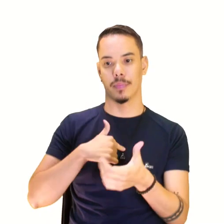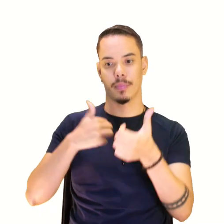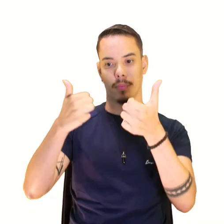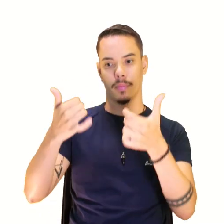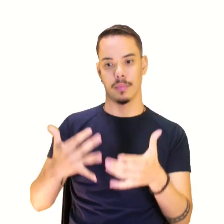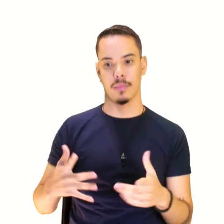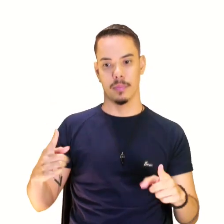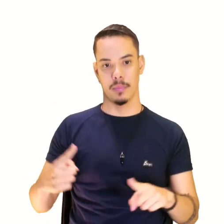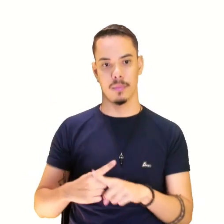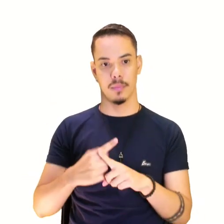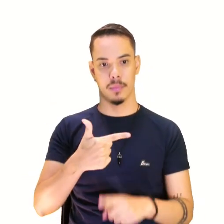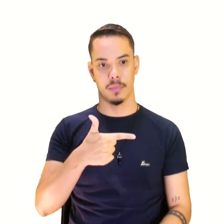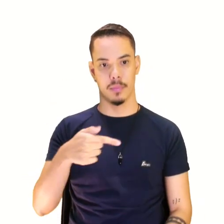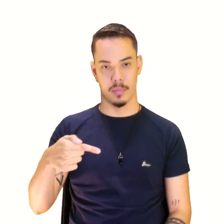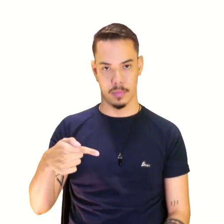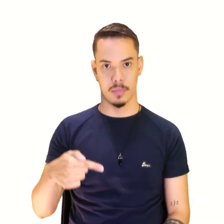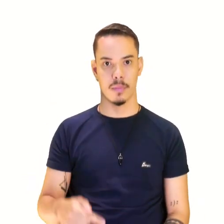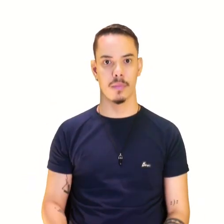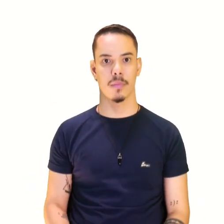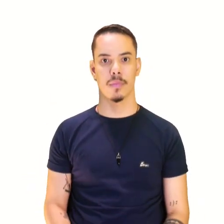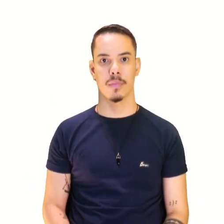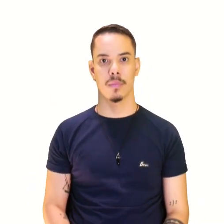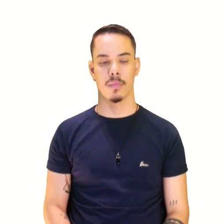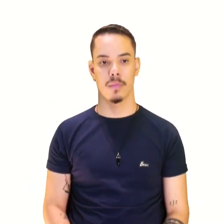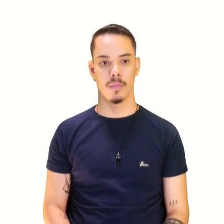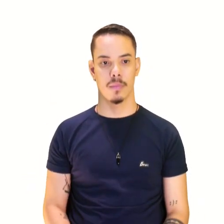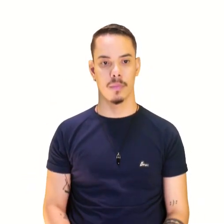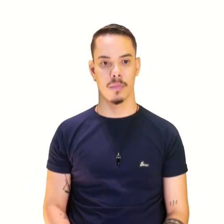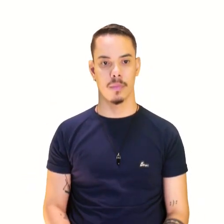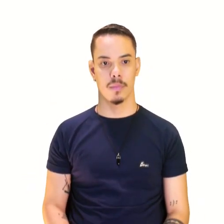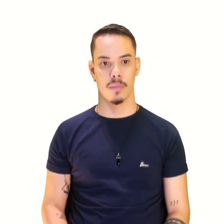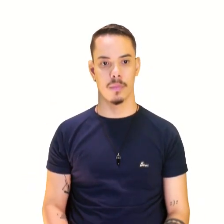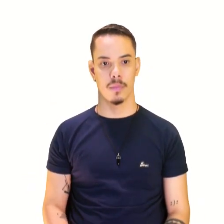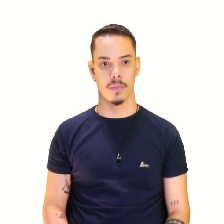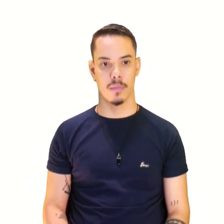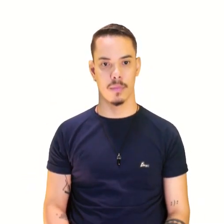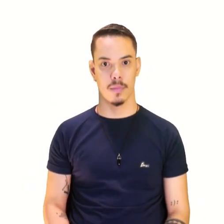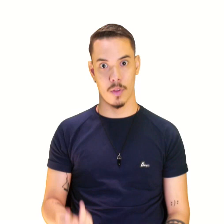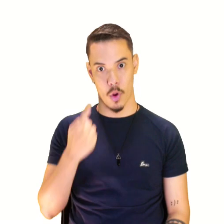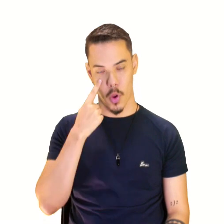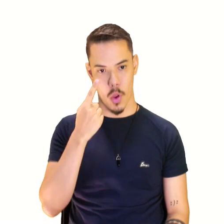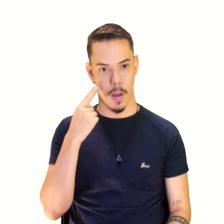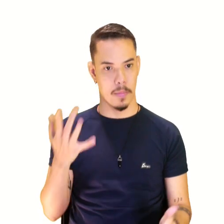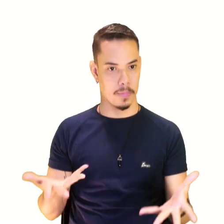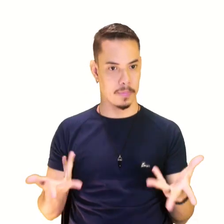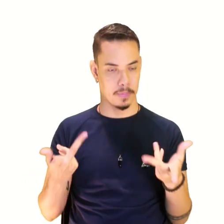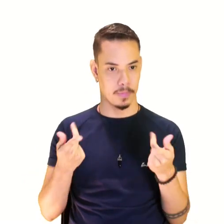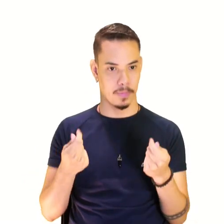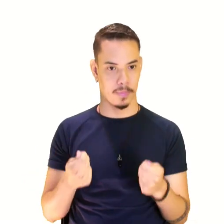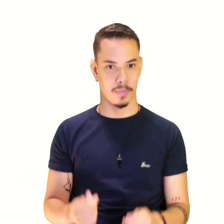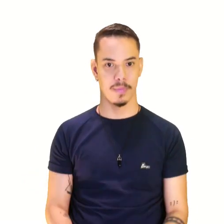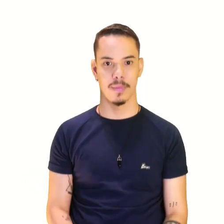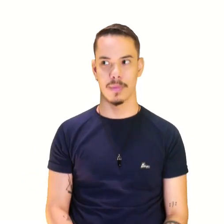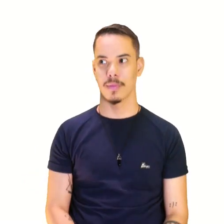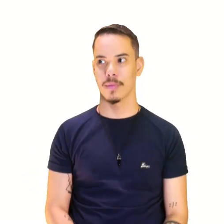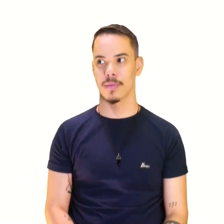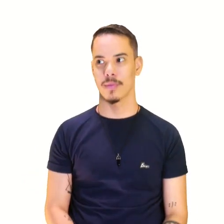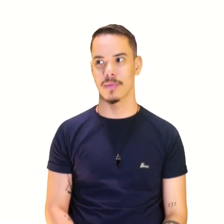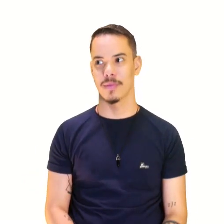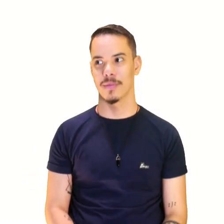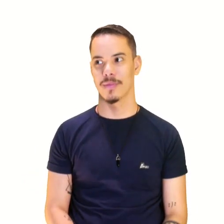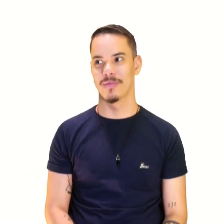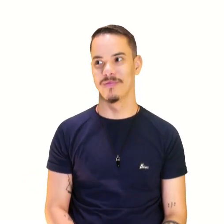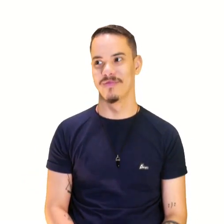por 27. Pode ser também, mas olha aqui, presta atenção agora, olha que fantástico. É fantástico. Olha